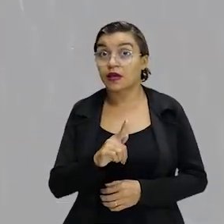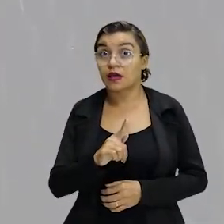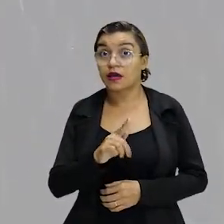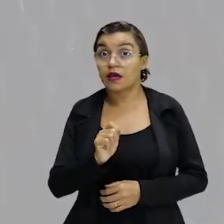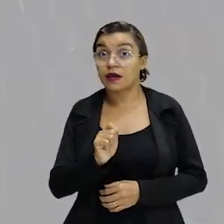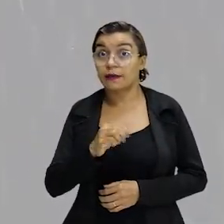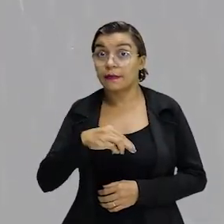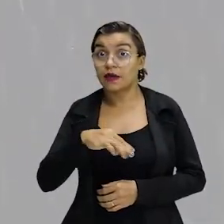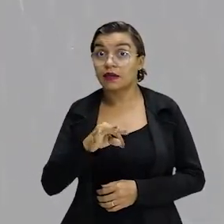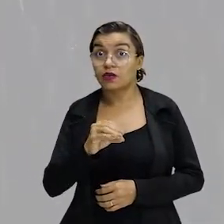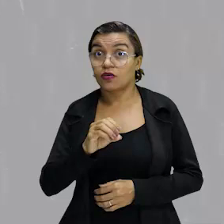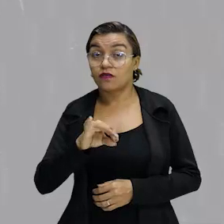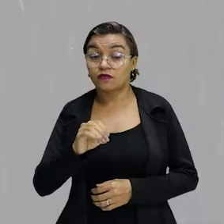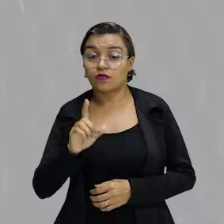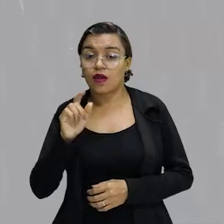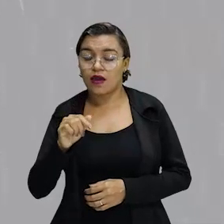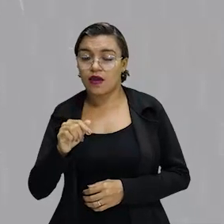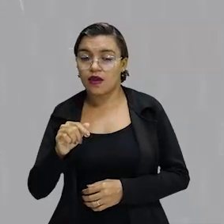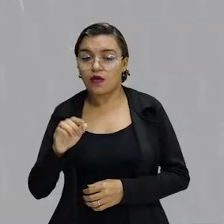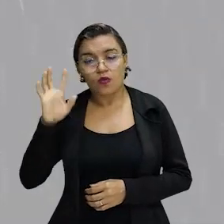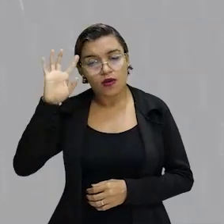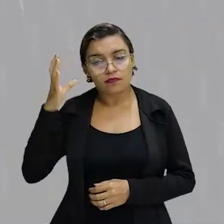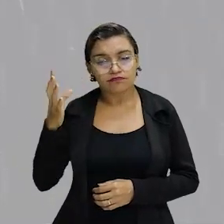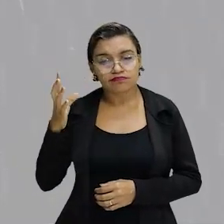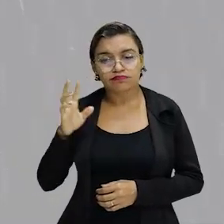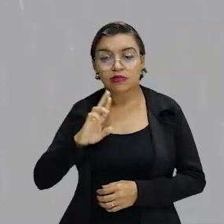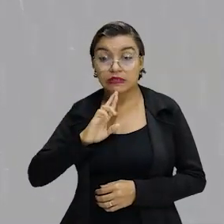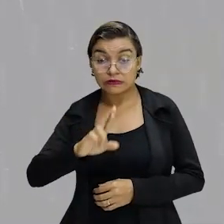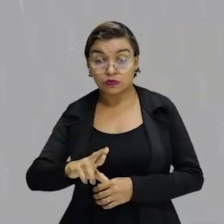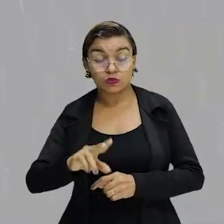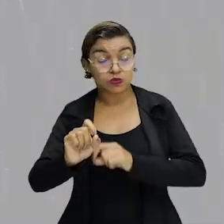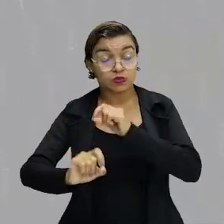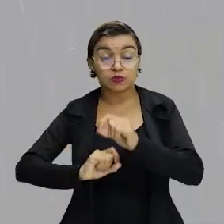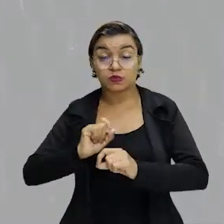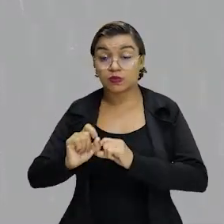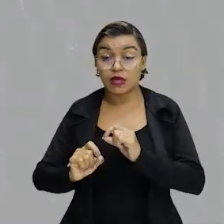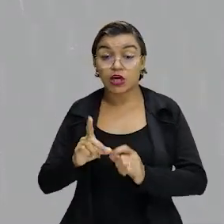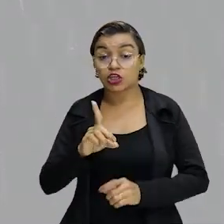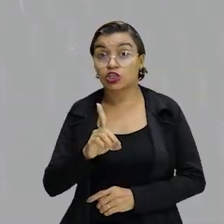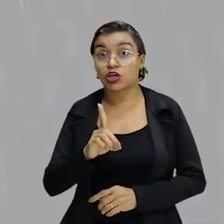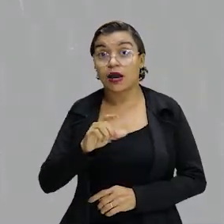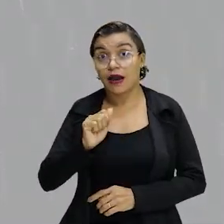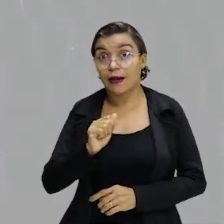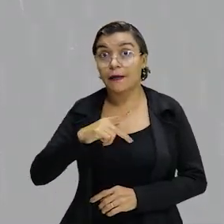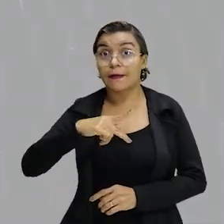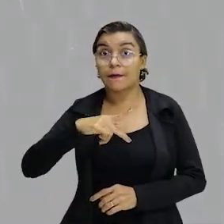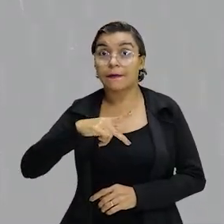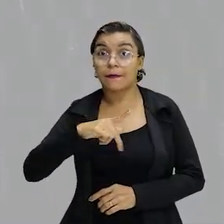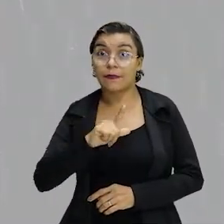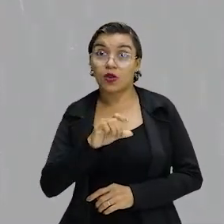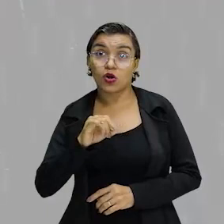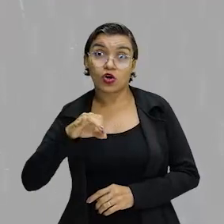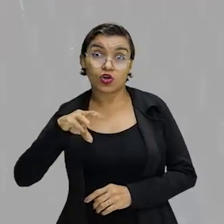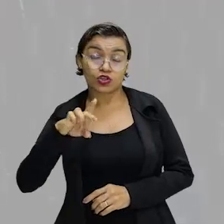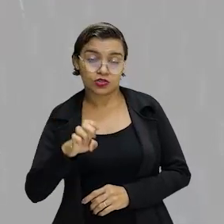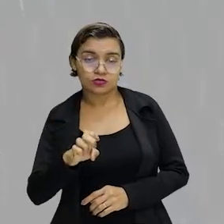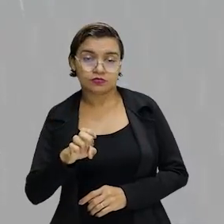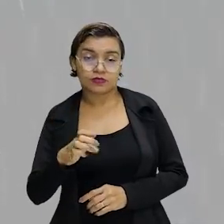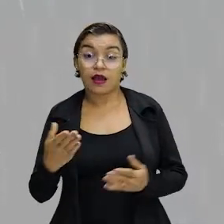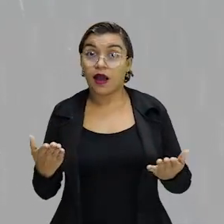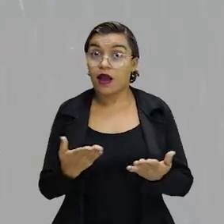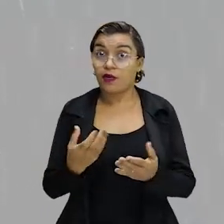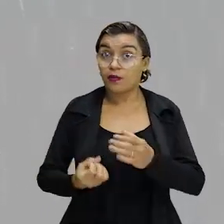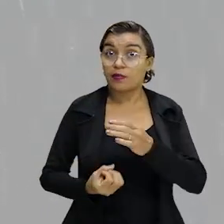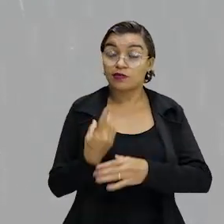do desenvolvimento dos esporos, que também é haploide. Esse gametófito, agora, ele vai produzir